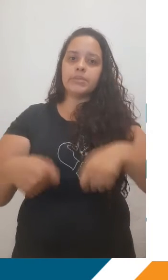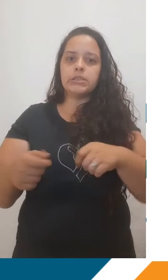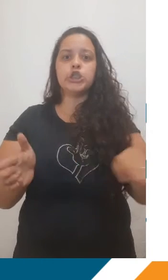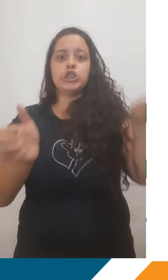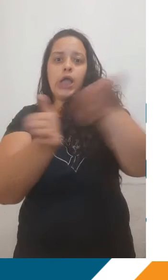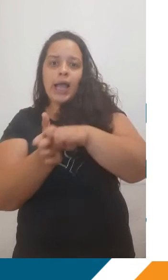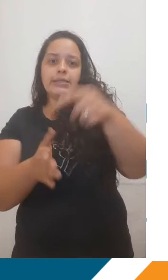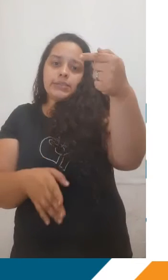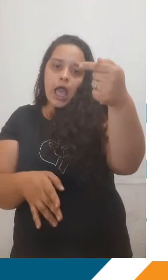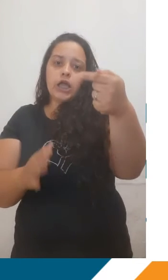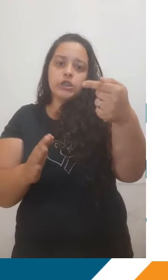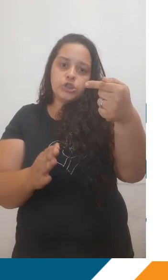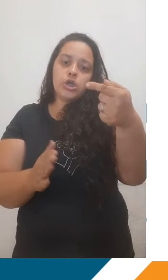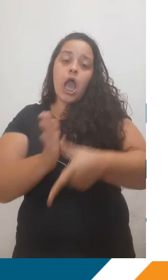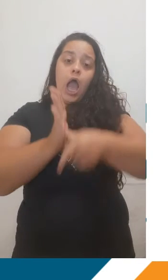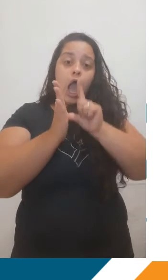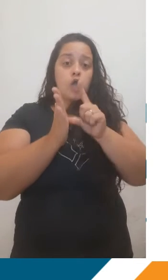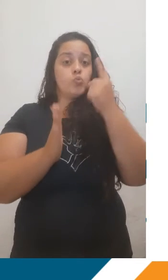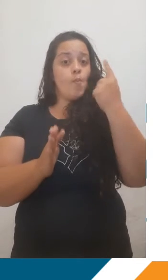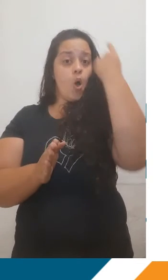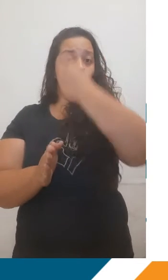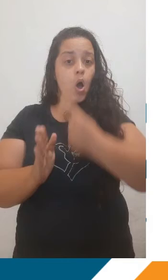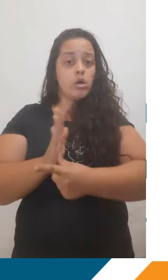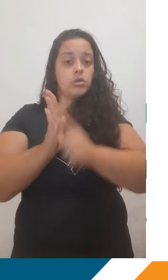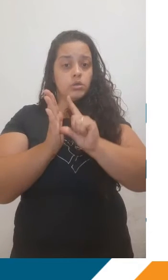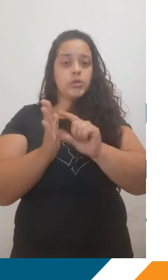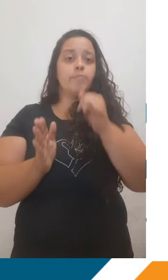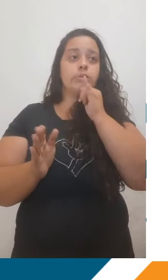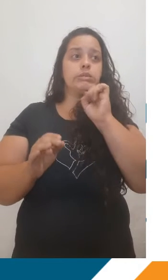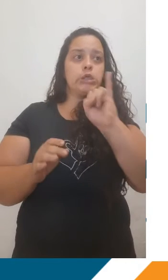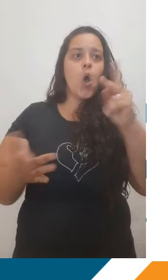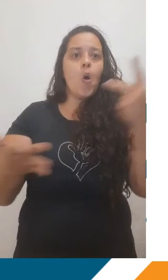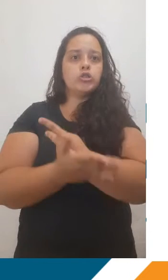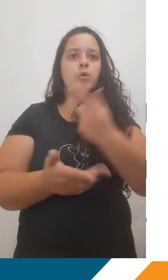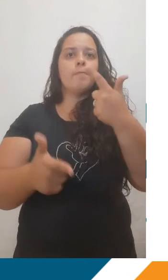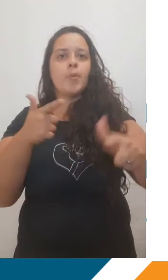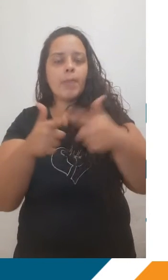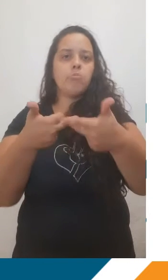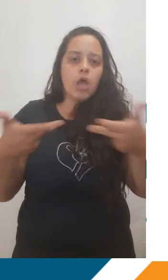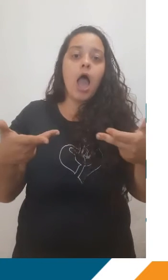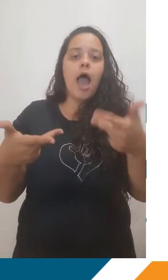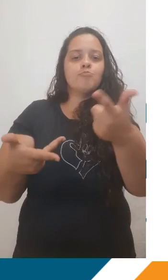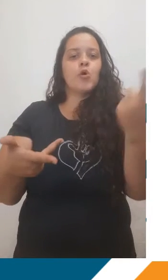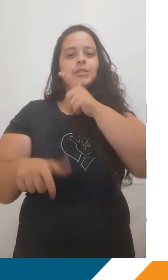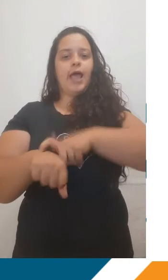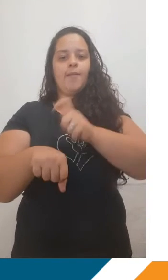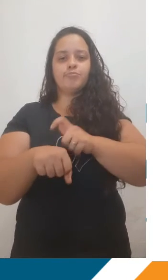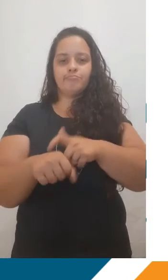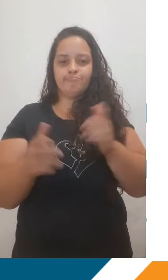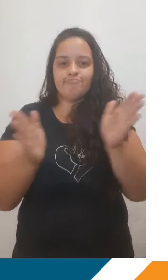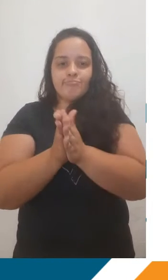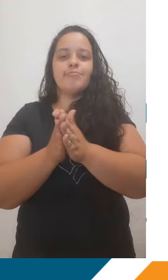da manhã. Você vai se preparar como se a prova fosse 7 horas da manhã. E aí, se ocorrer algum imprevisto, algum atraso, né, você está